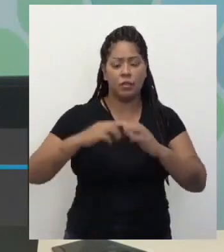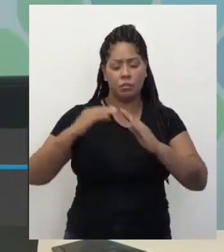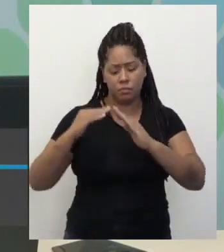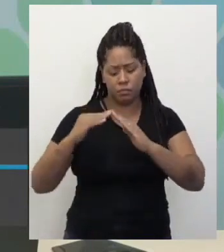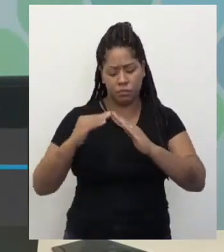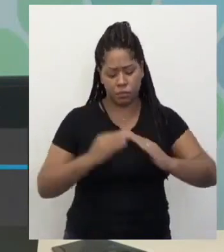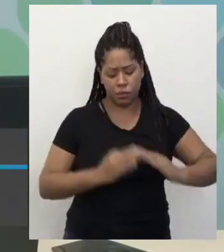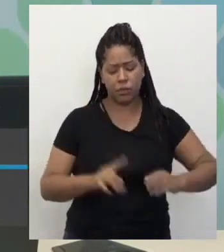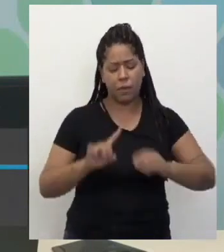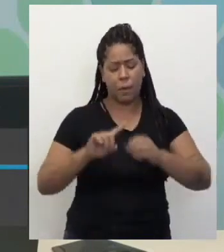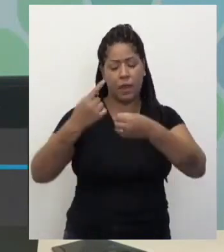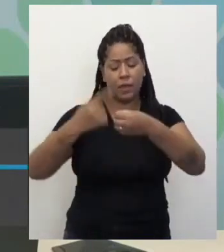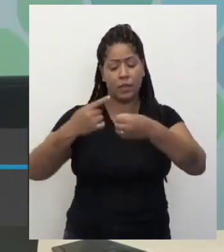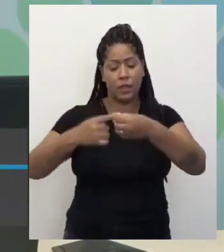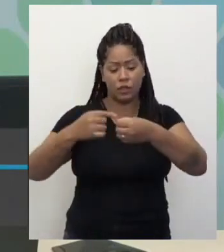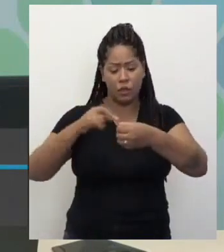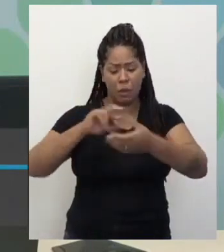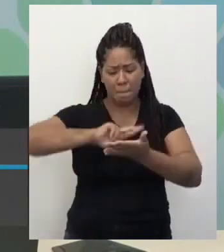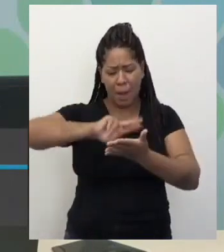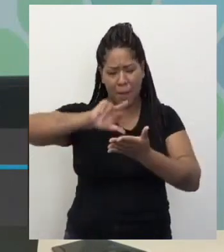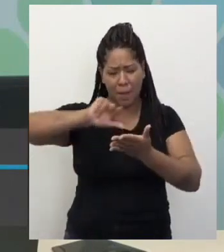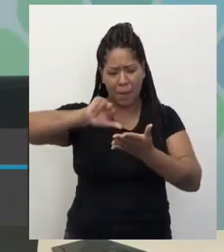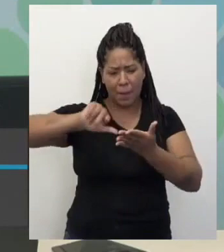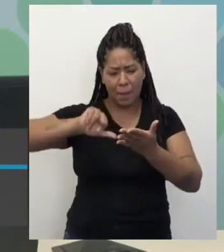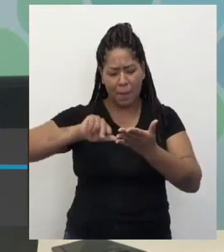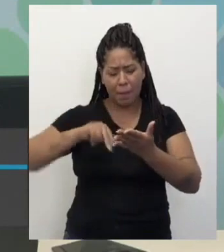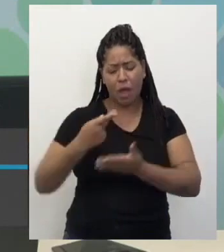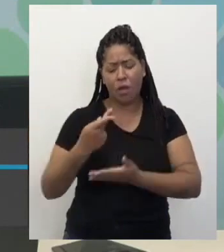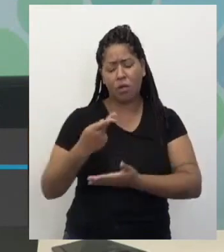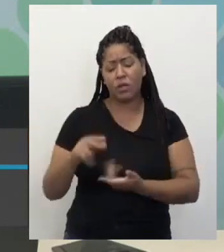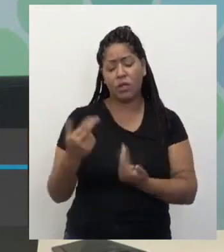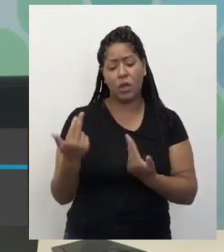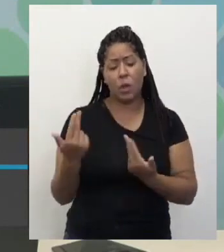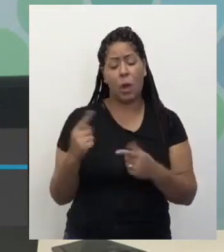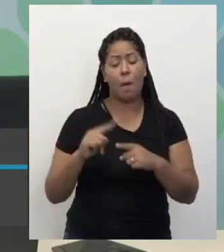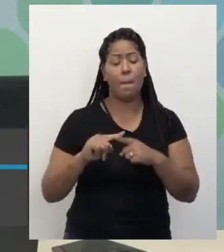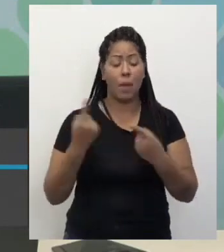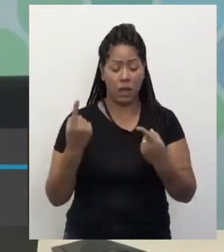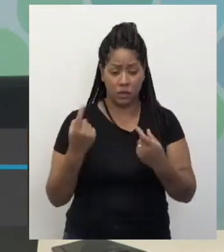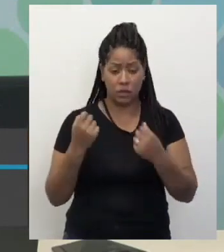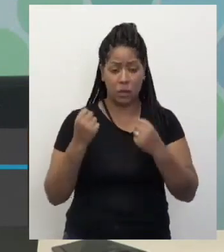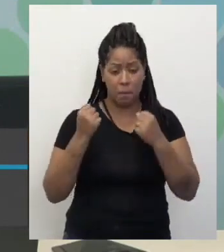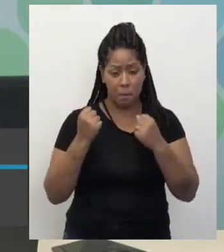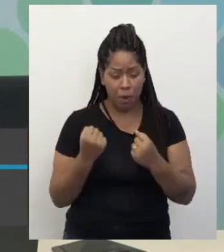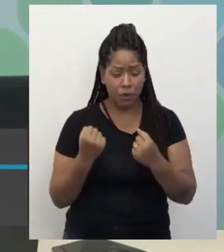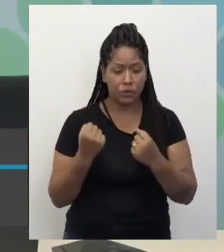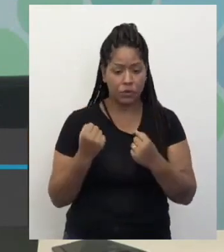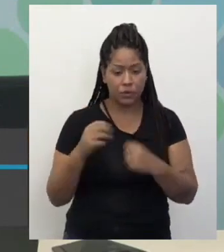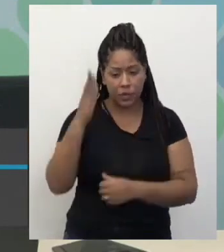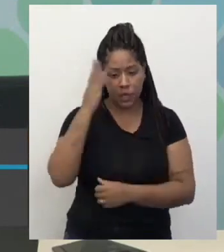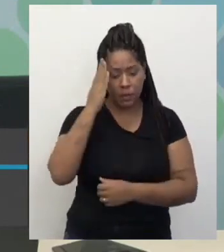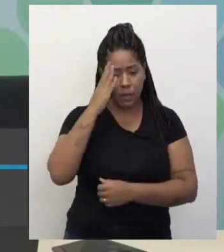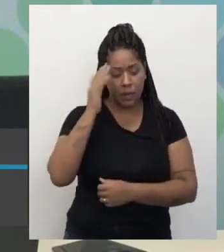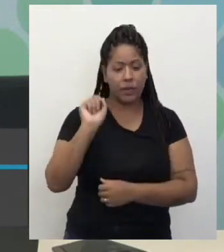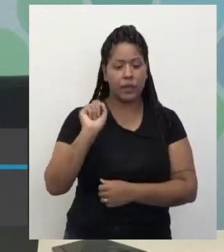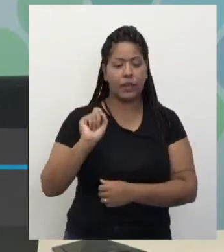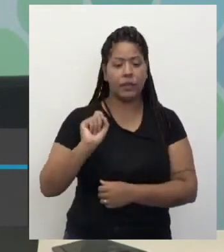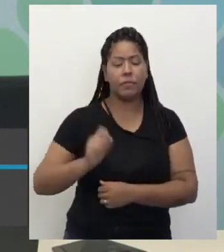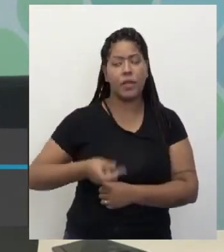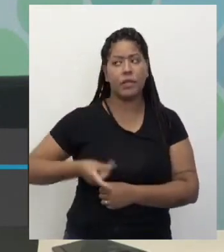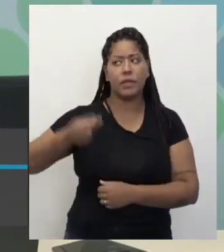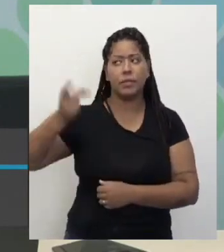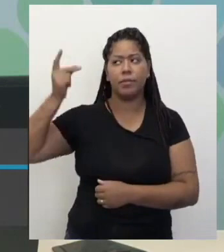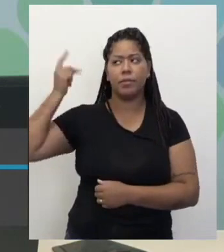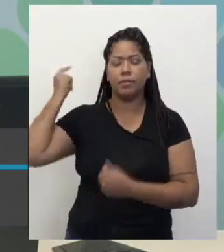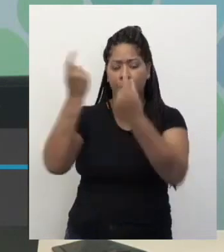capital paulista, e eu não sei se essa também é a realidade da sua cidade. Se for, saiba que desde a Grécia Antiga que